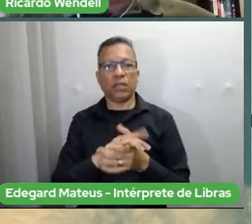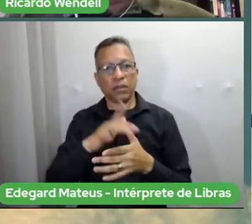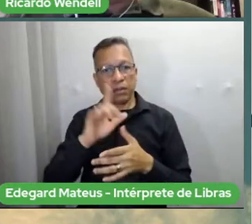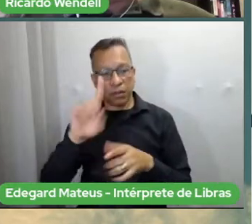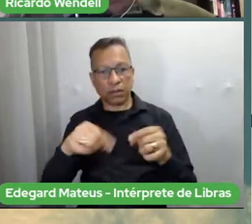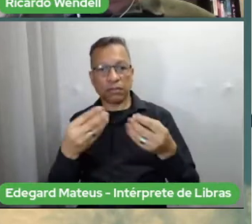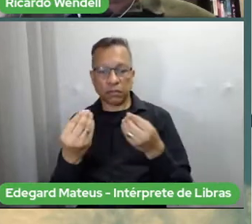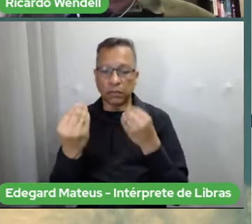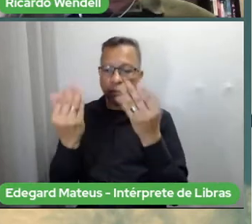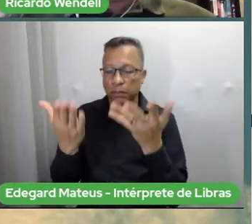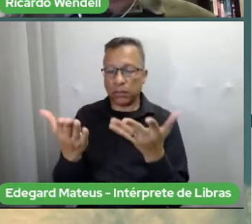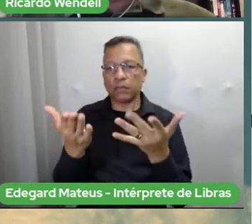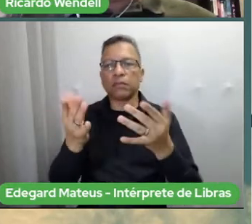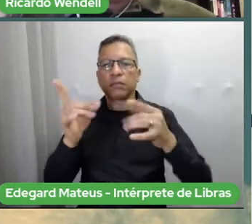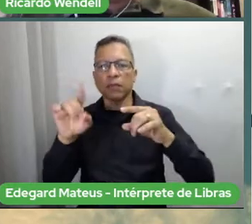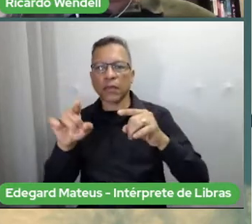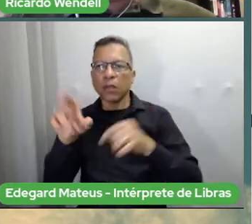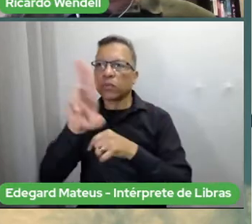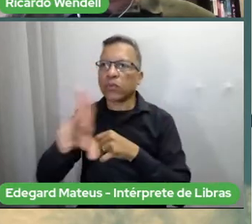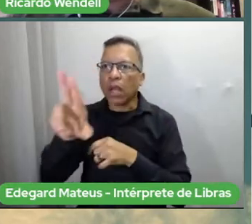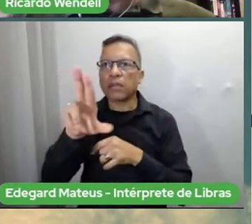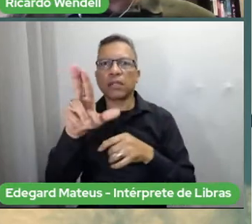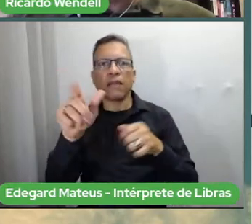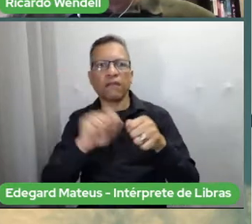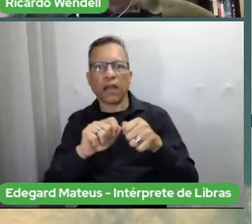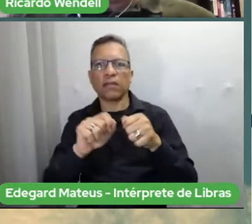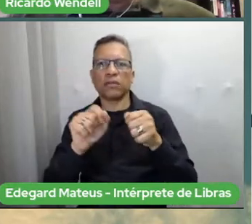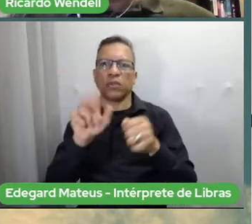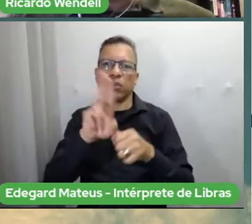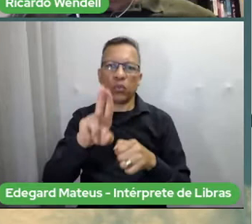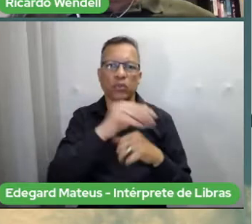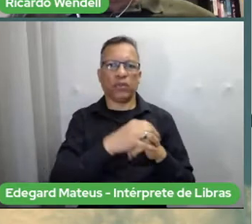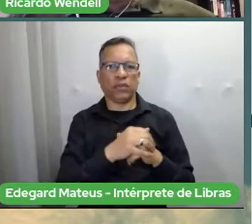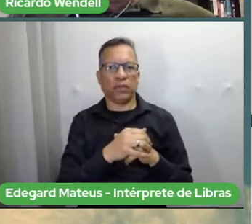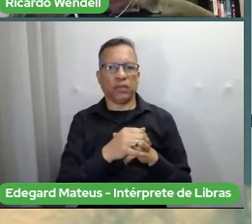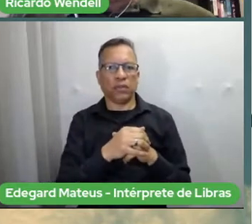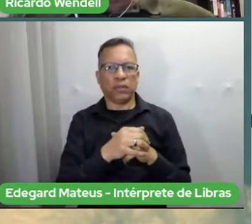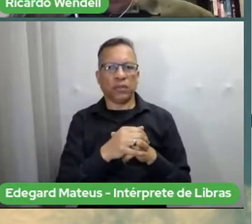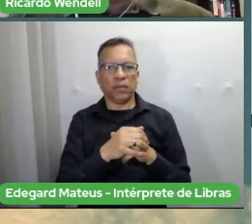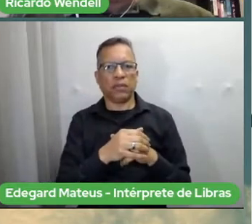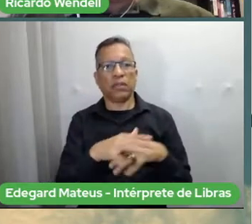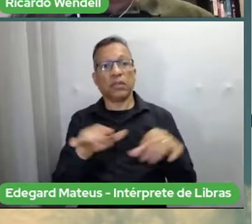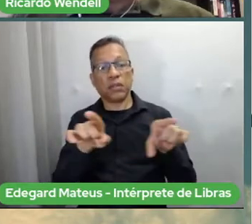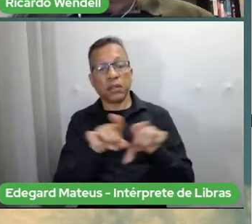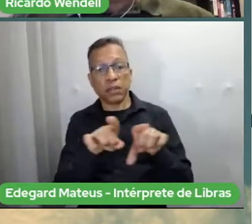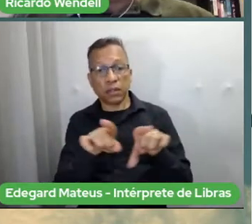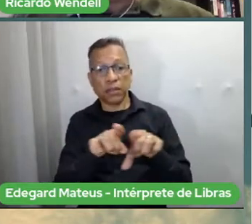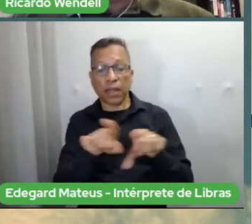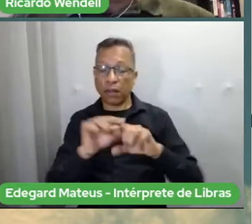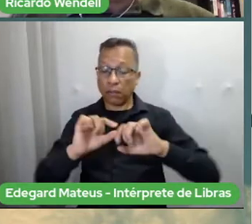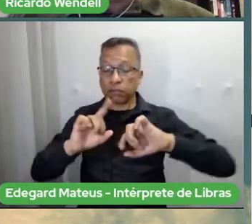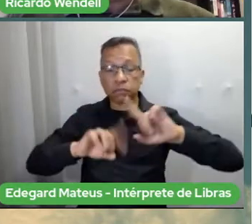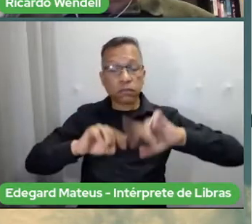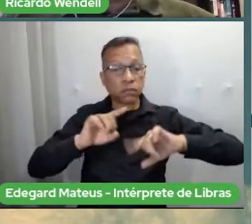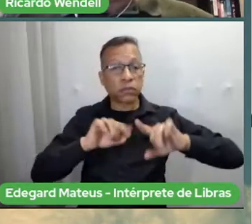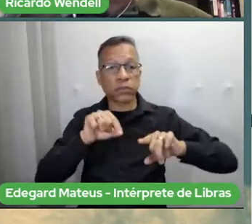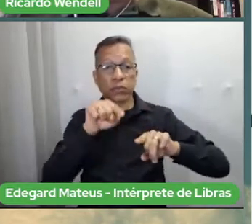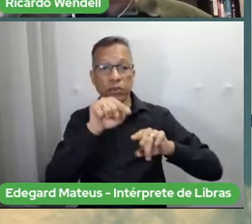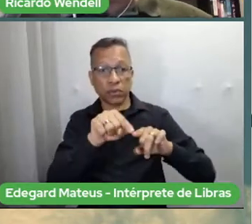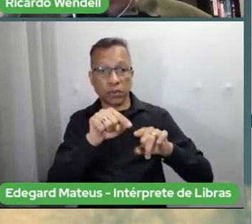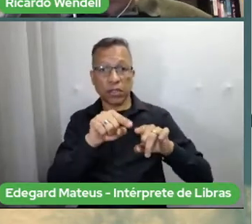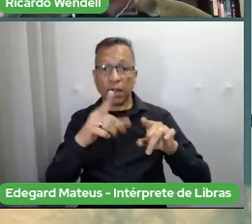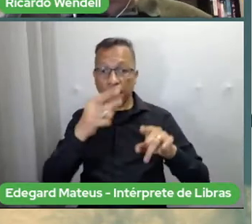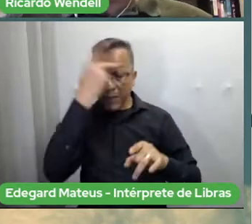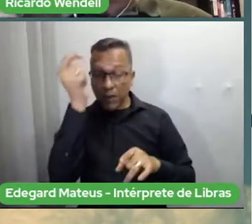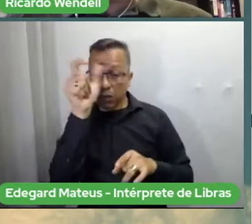produto, pensando nos seus usuários, nos seus consumidores. E assim como um produto, a gente deve ter um product owner, né? Aquela pessoa que vai